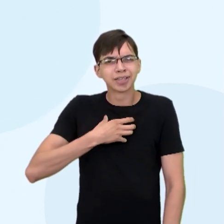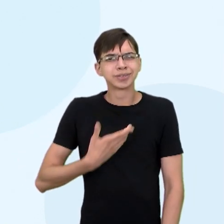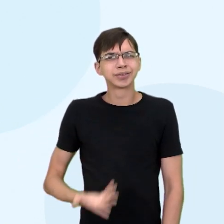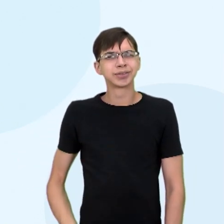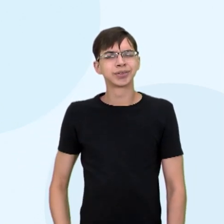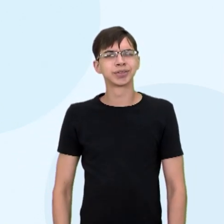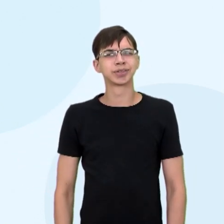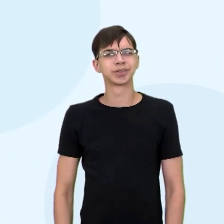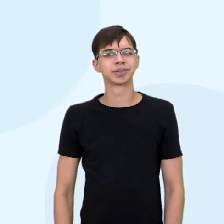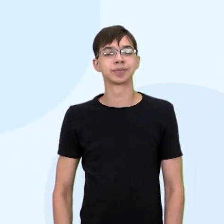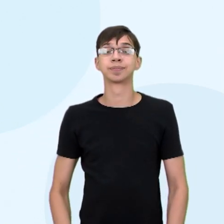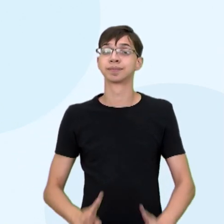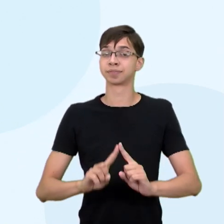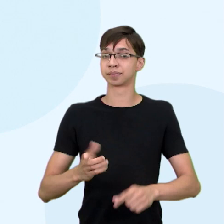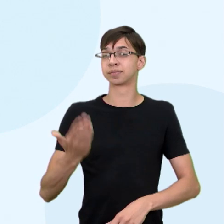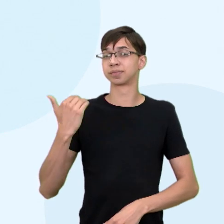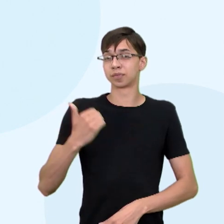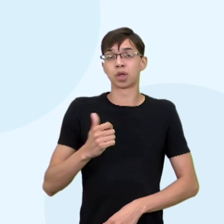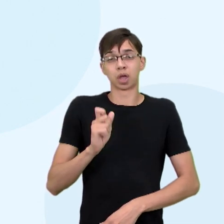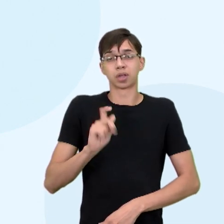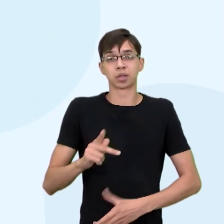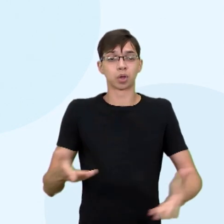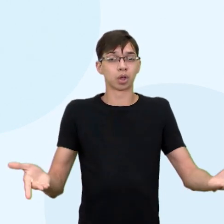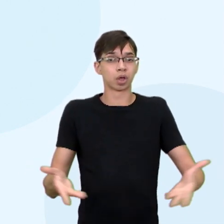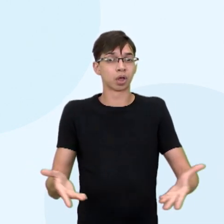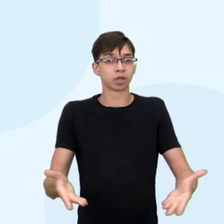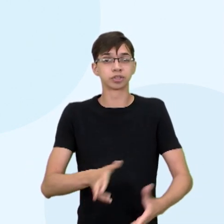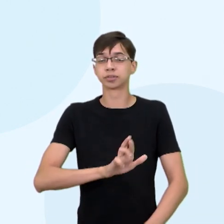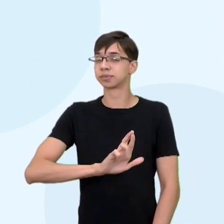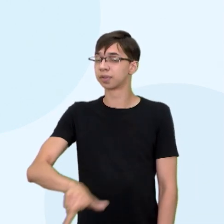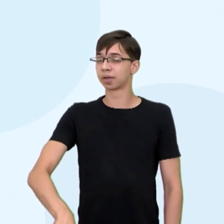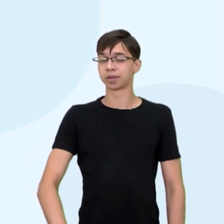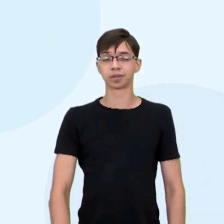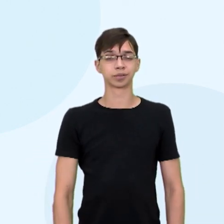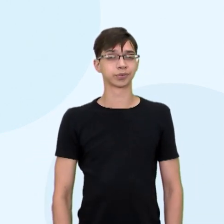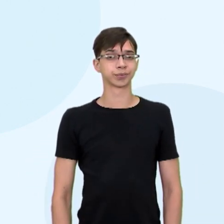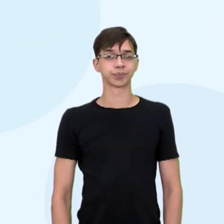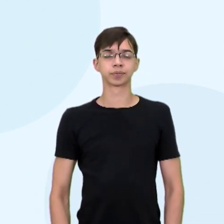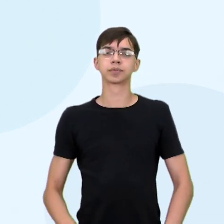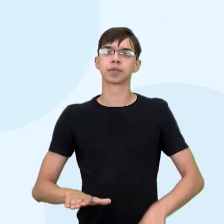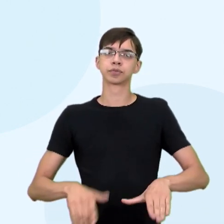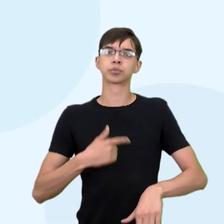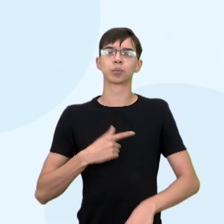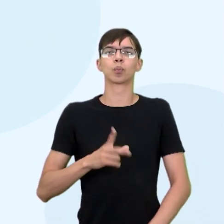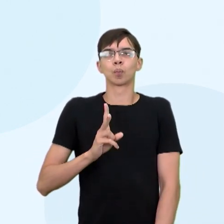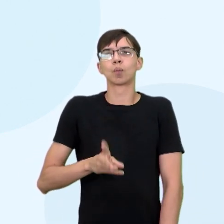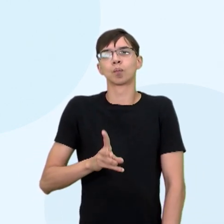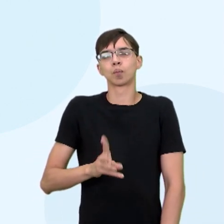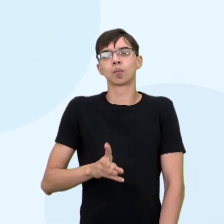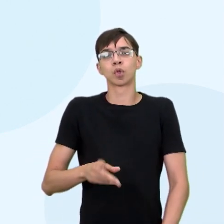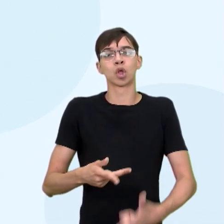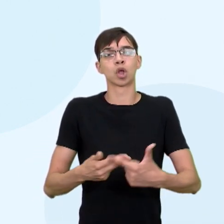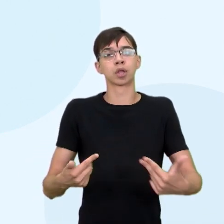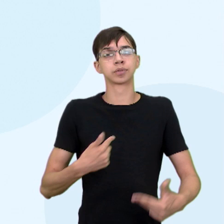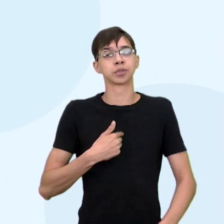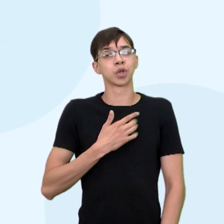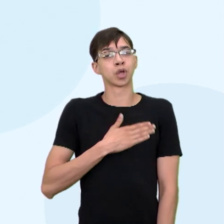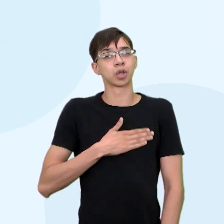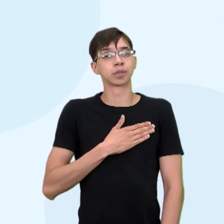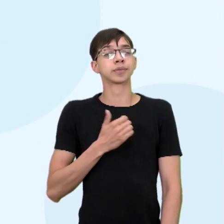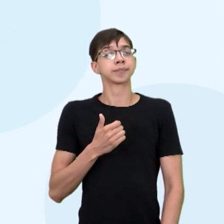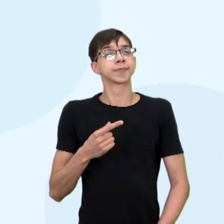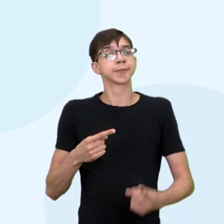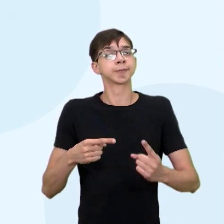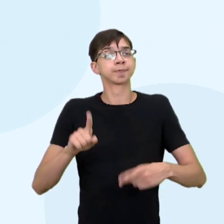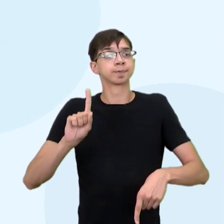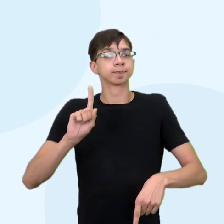naquele momento fazia sentido. Hoje você não é mais. Ou continuo gostando das mesmas coisas. Sucesso. A gente entender